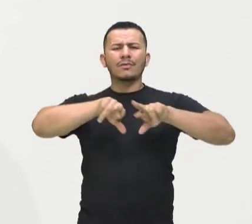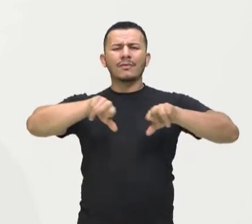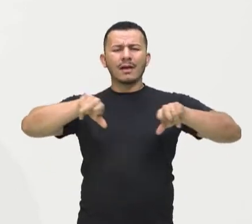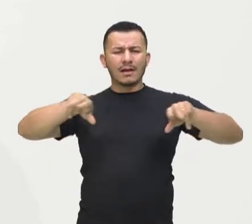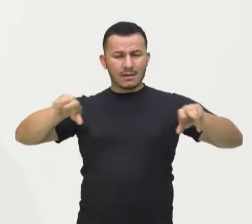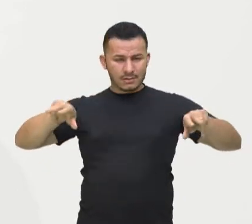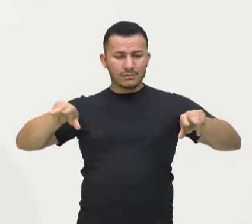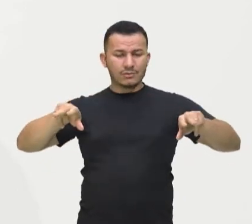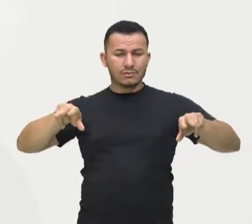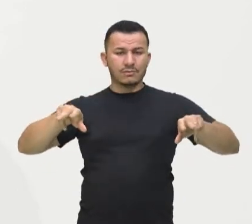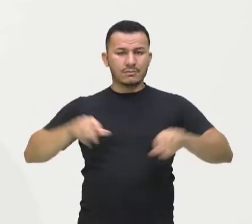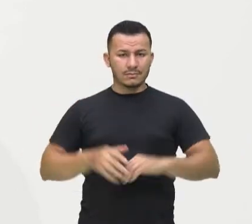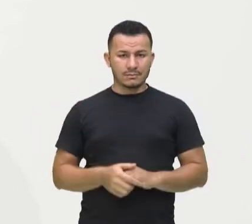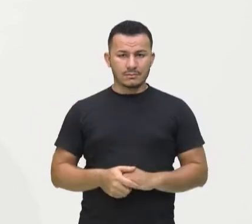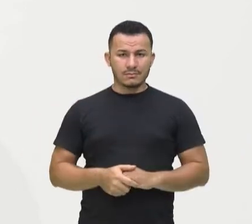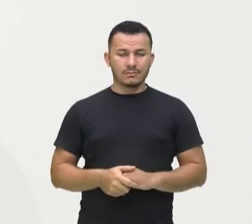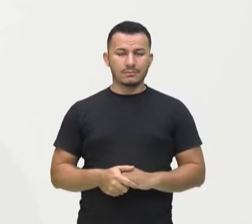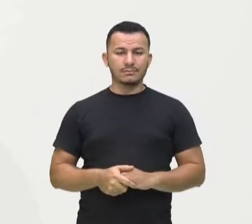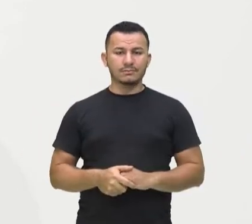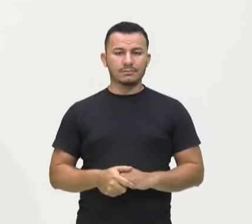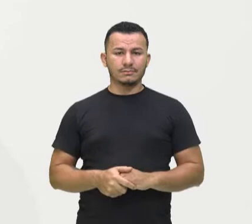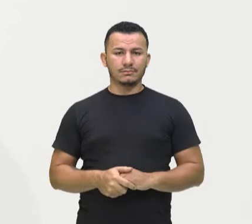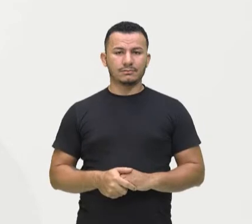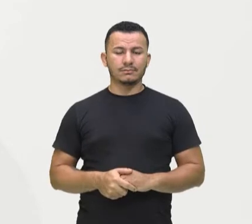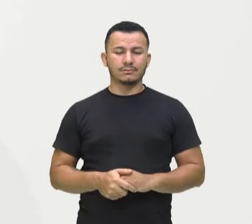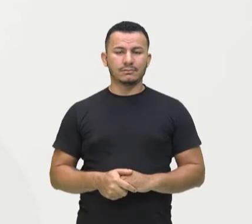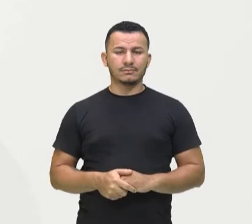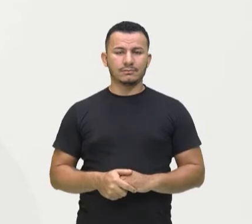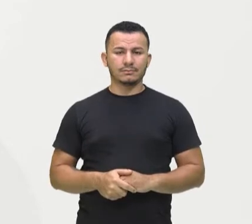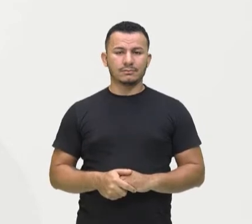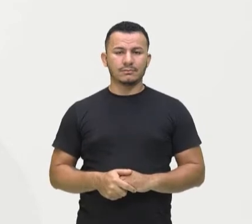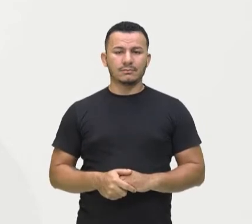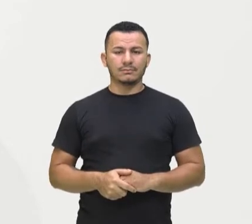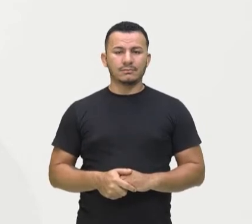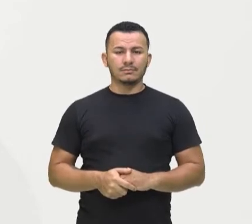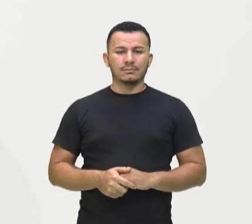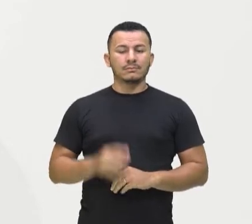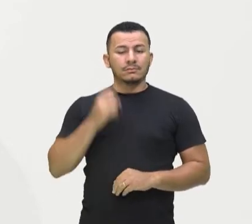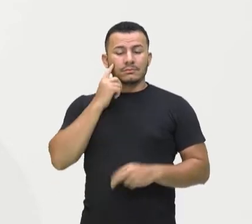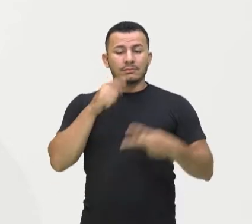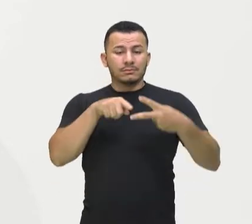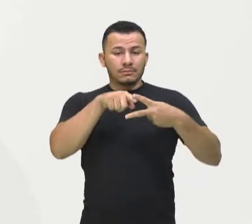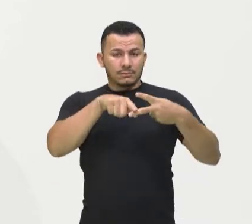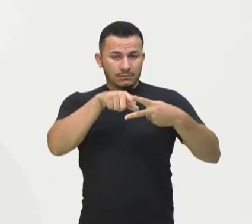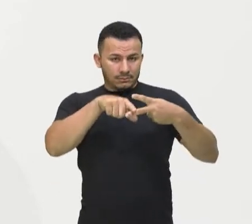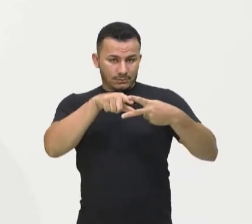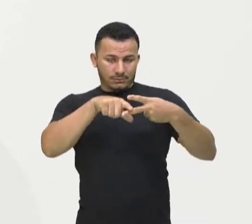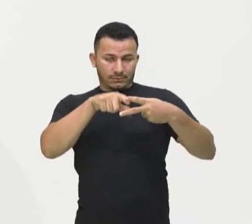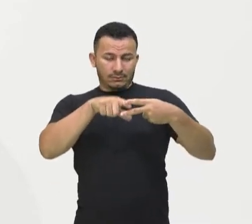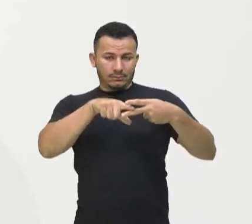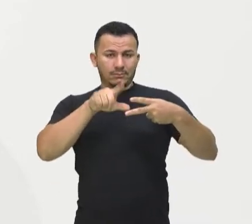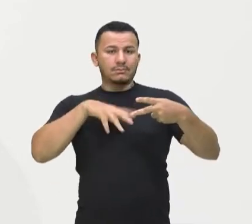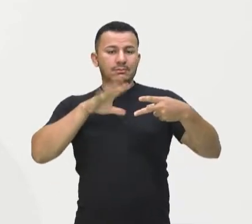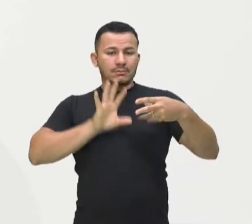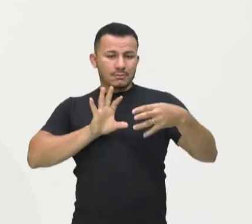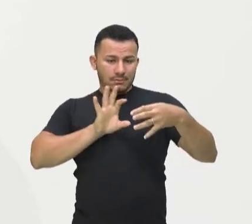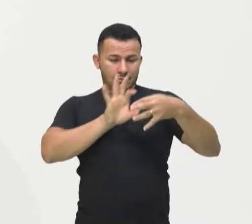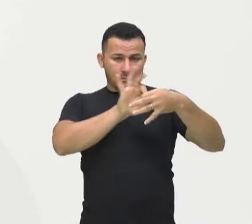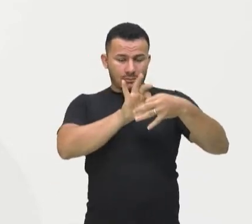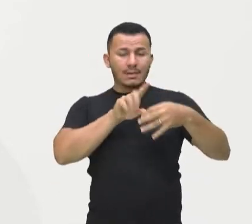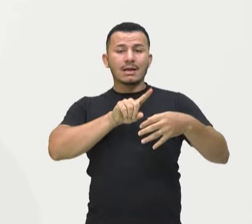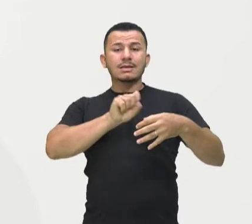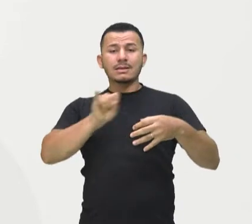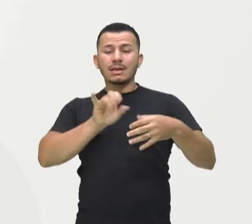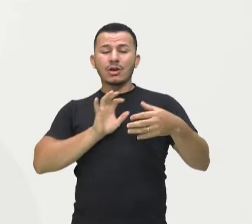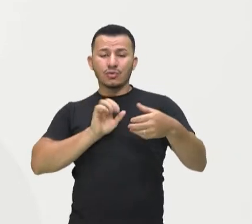aí. Olha só. Aqui, ó, nós temos um ângulo que é suplementar. Se nós juntarmos o ângulo que nós chamamos